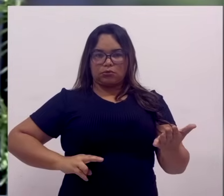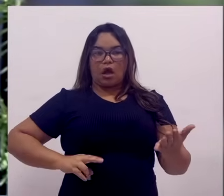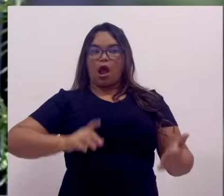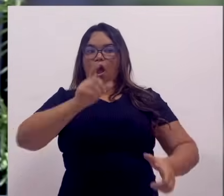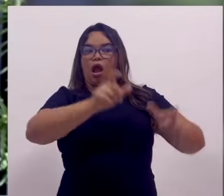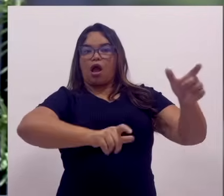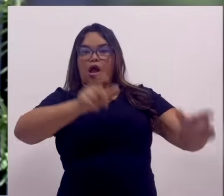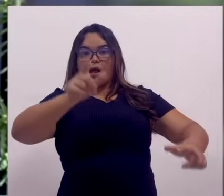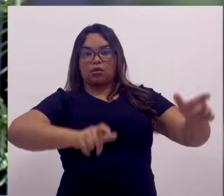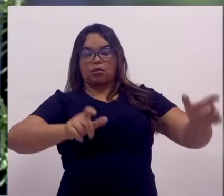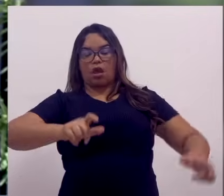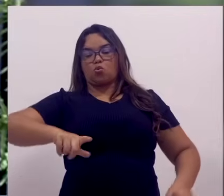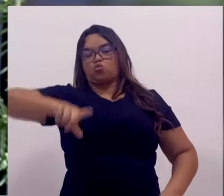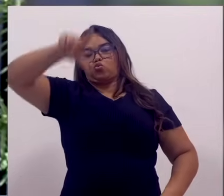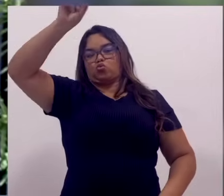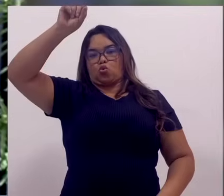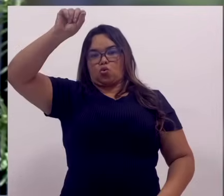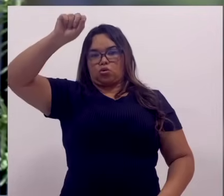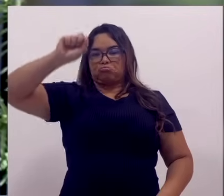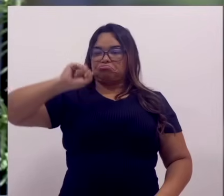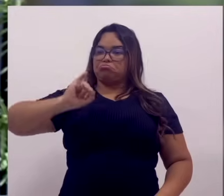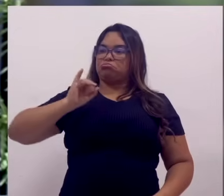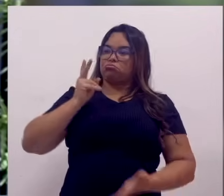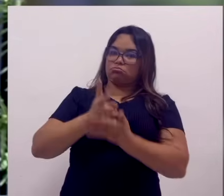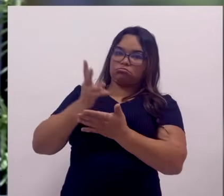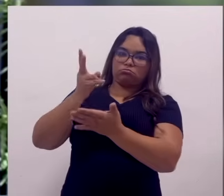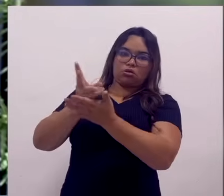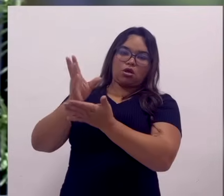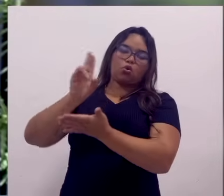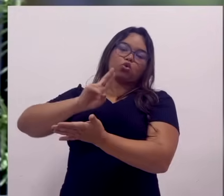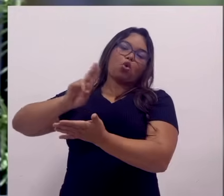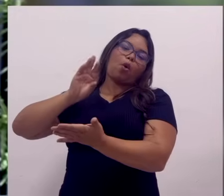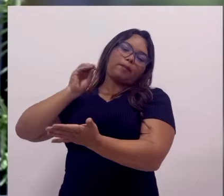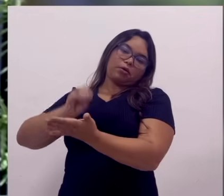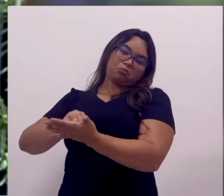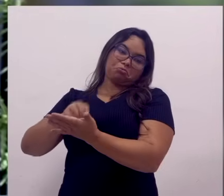E é a decisão de cada um se o seu nome vai permanecer ali ou não.